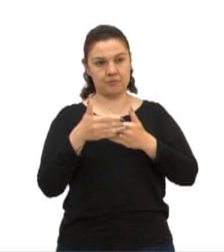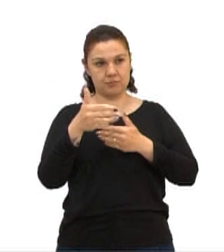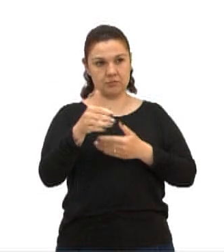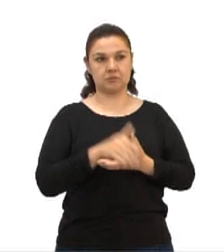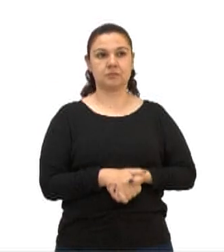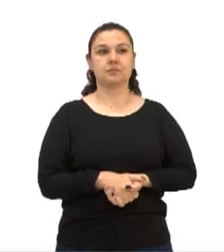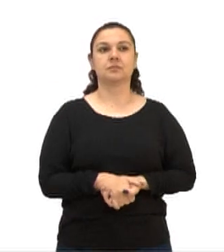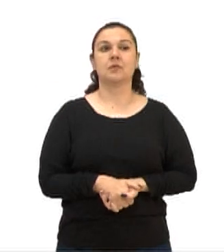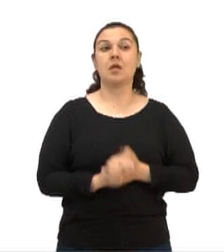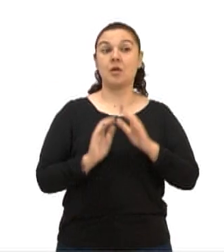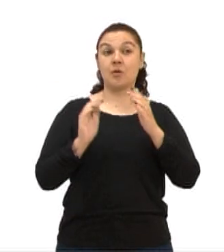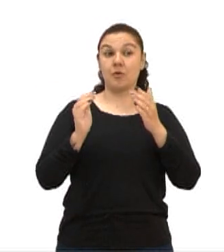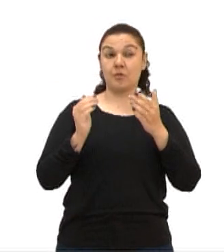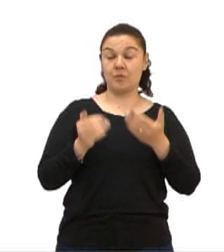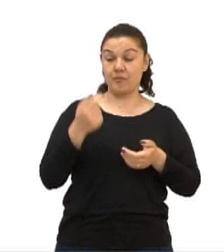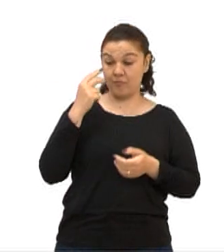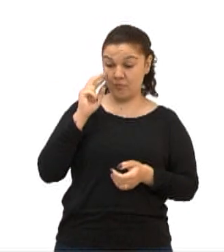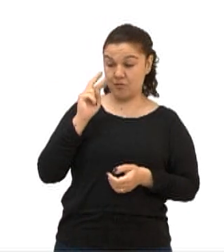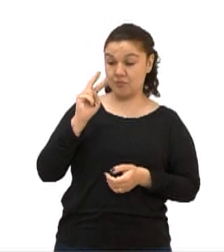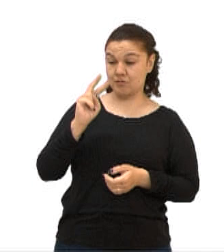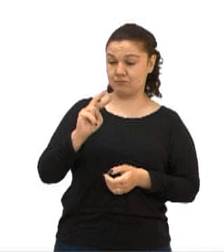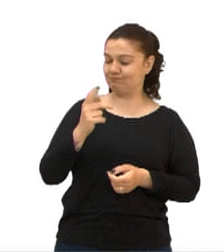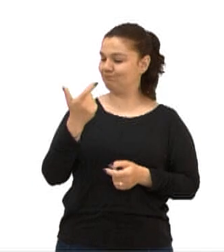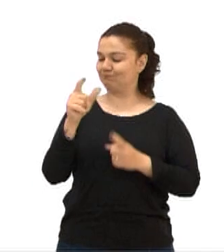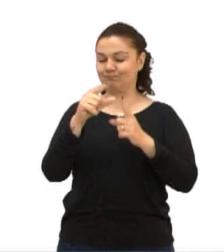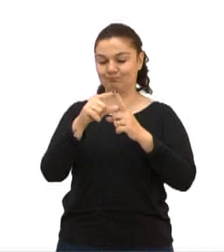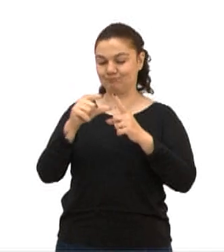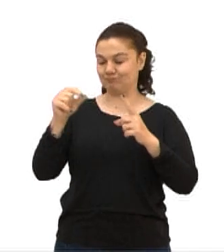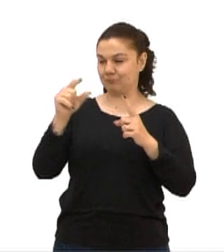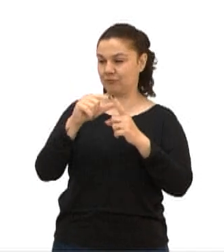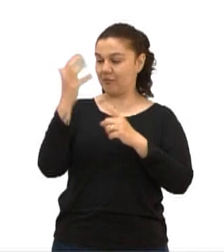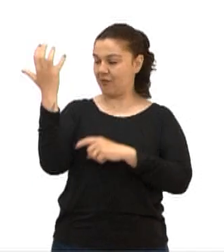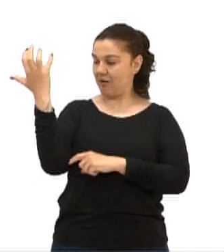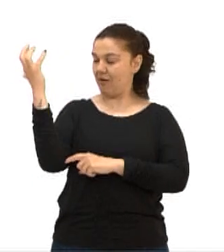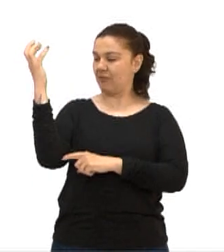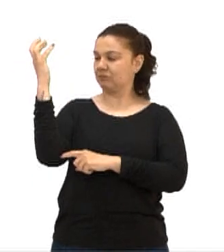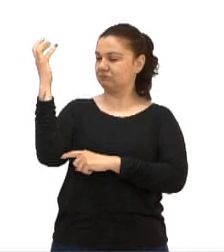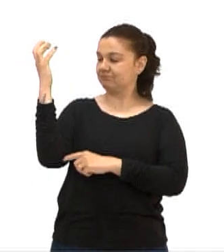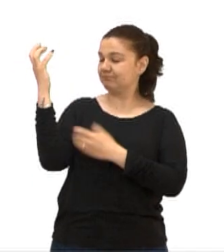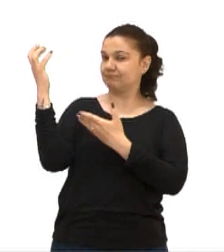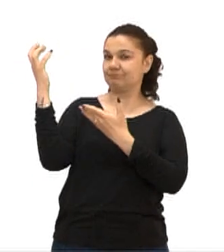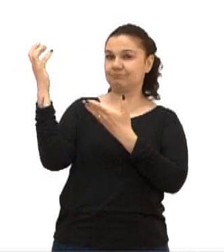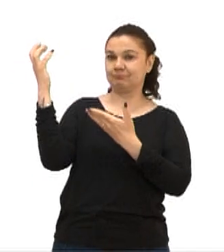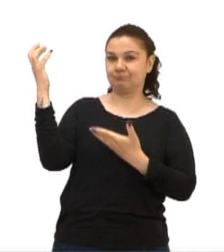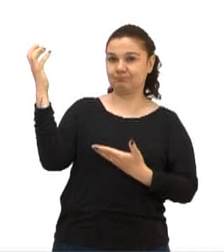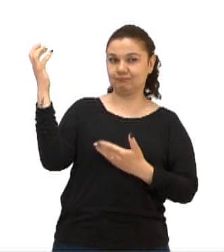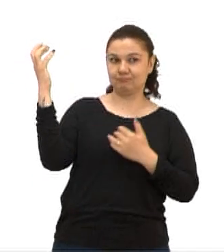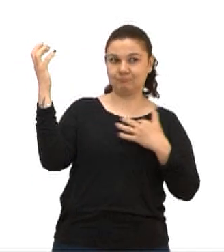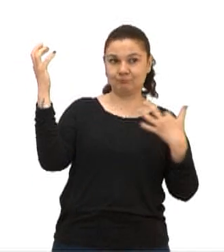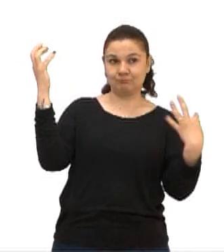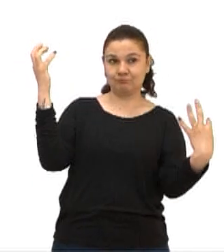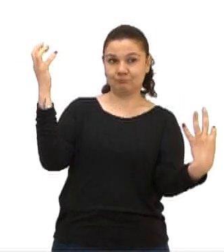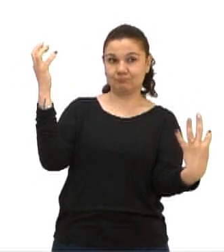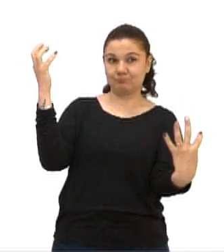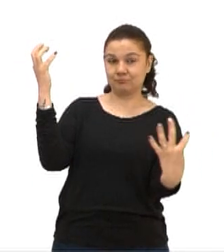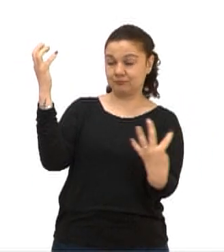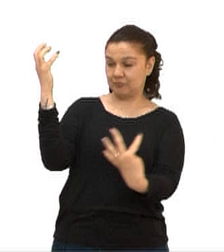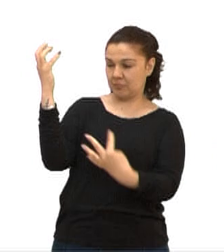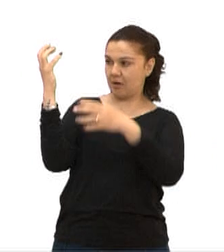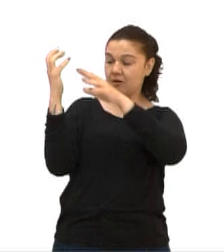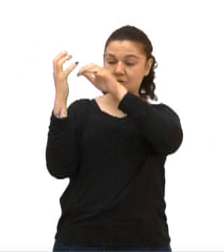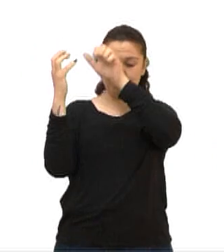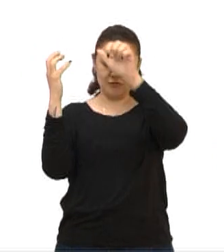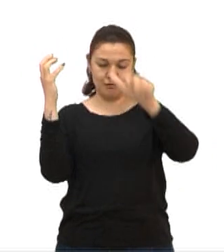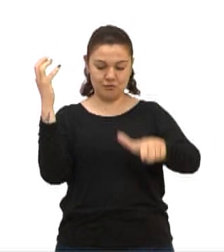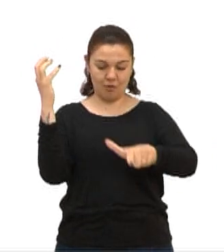a continuação. Quando vejo sem folha o tronco antigo, que ao rebanho estendia sombra